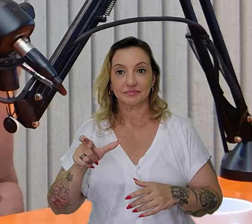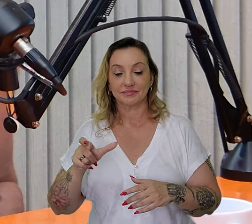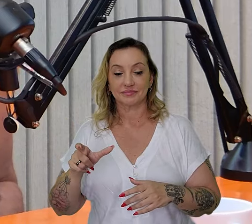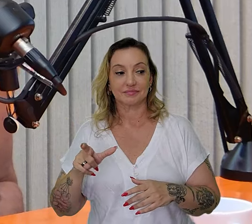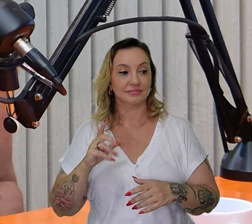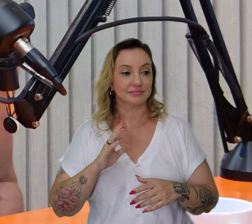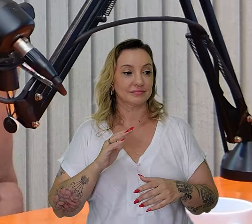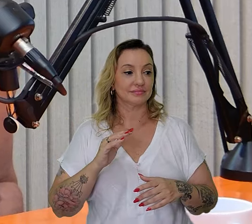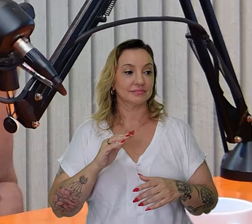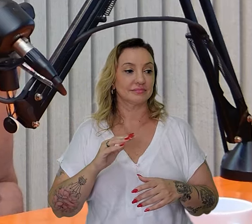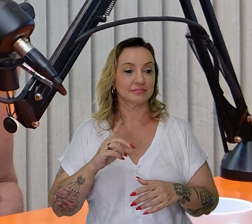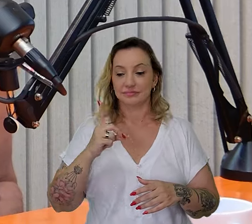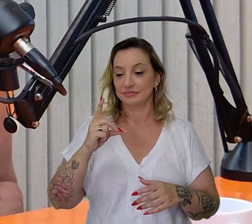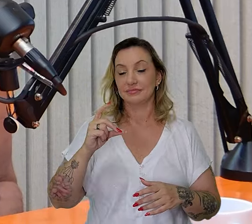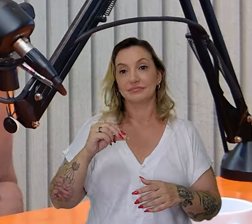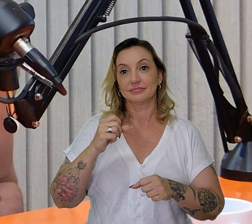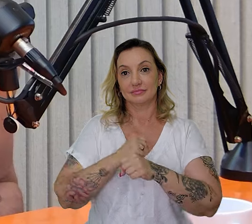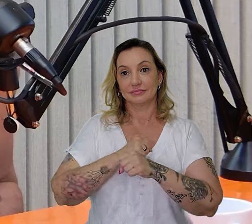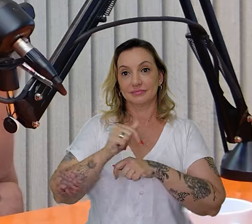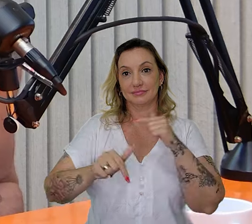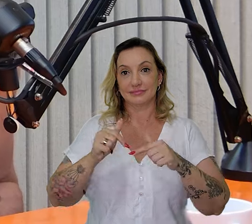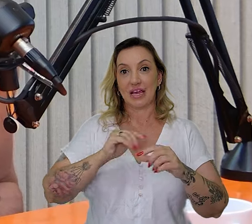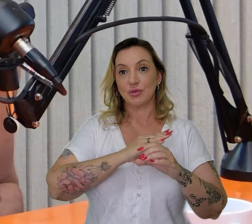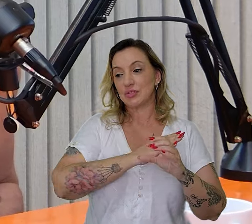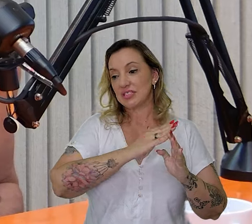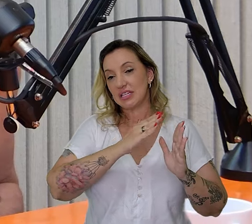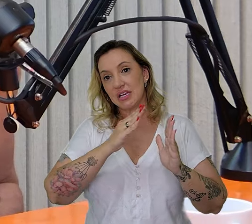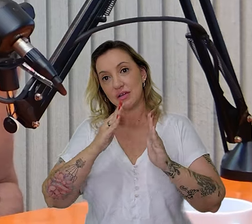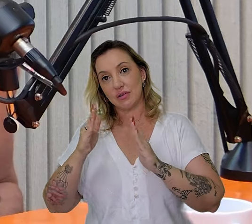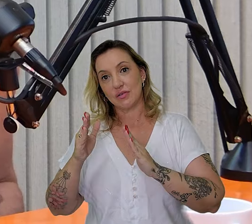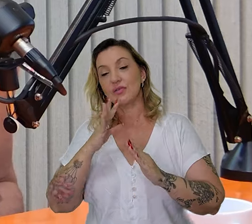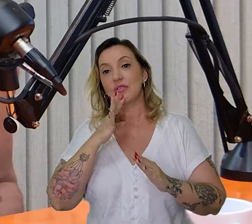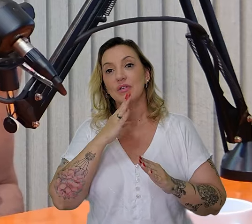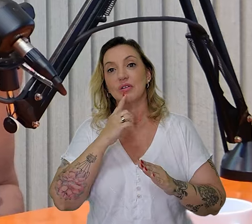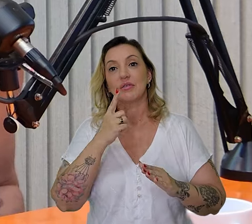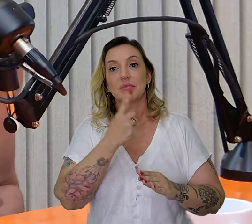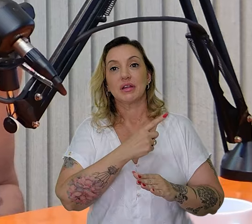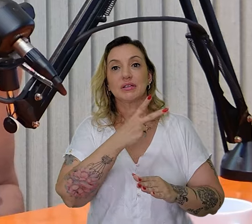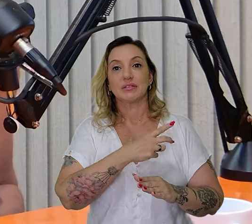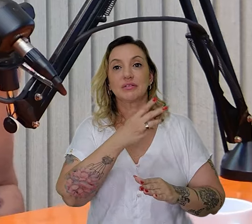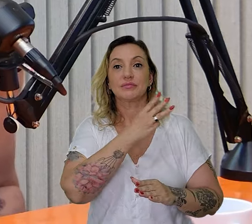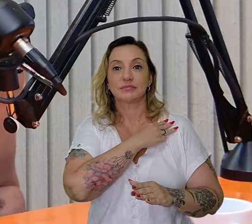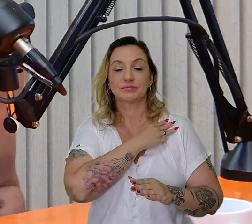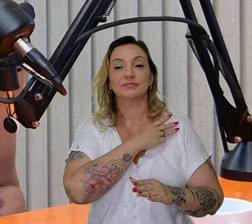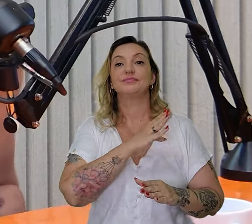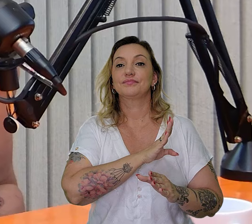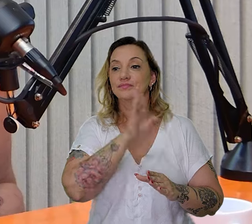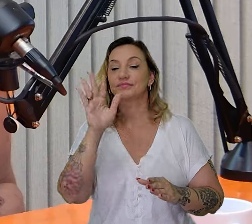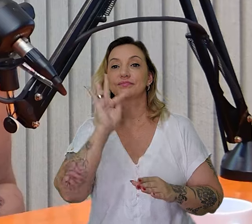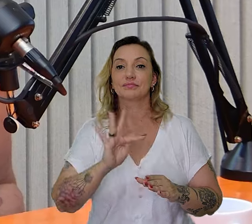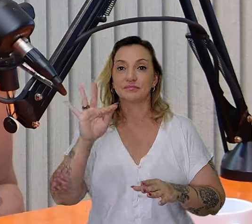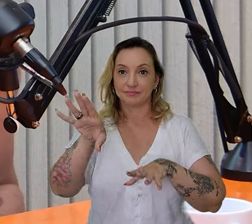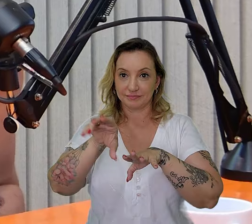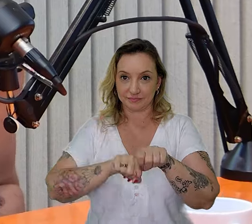fio é todo um ciclo você conhece lá no primeiro segundo terceiro do médio aí eles vão PR fse se formam em dois anos aí eles